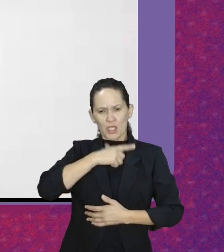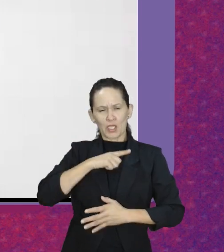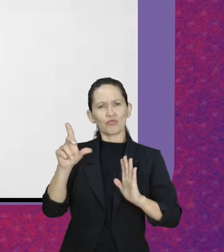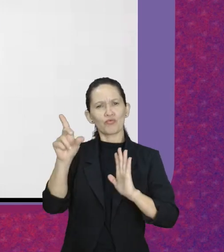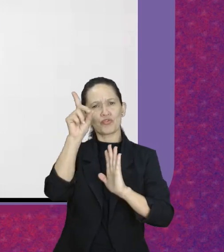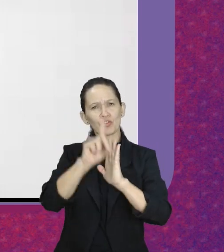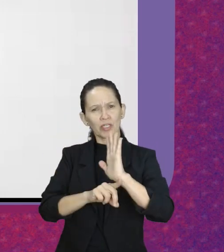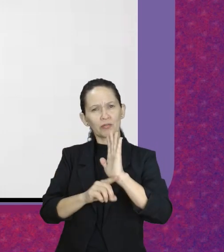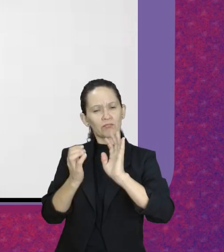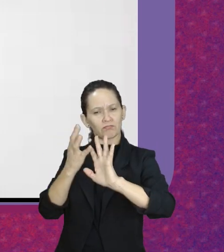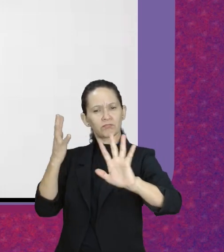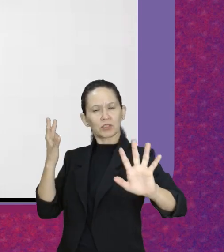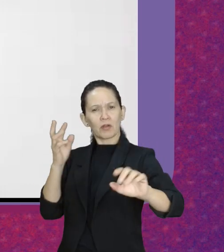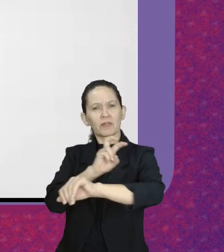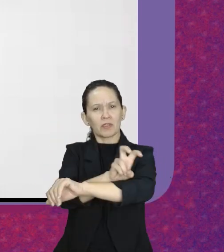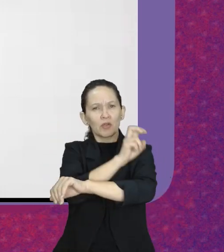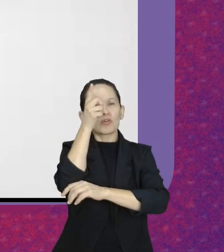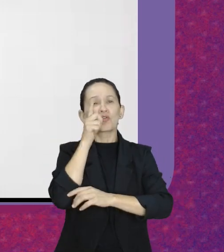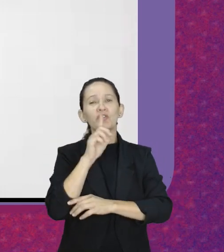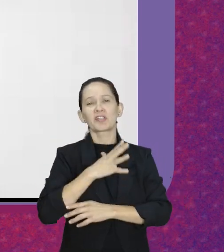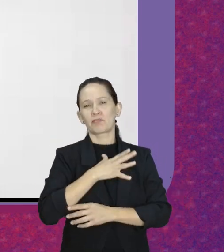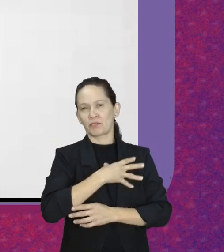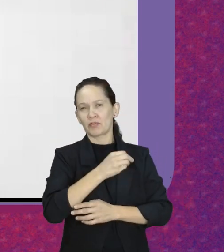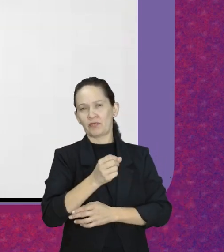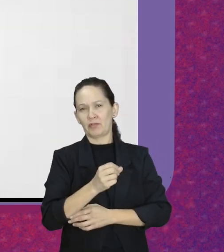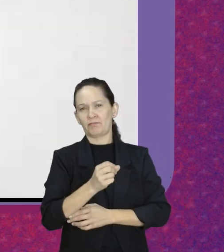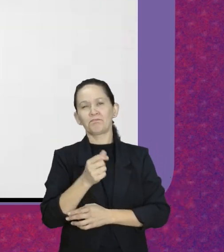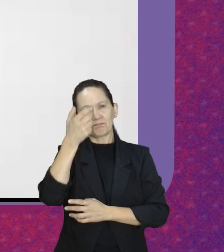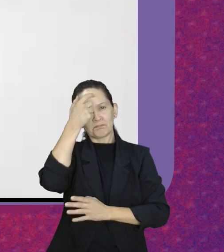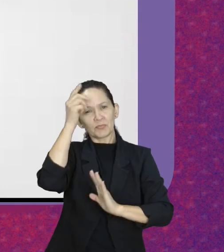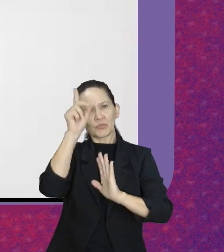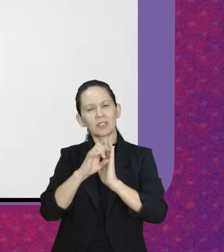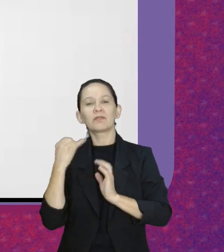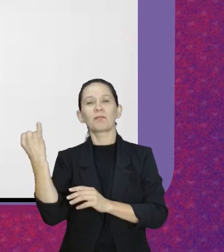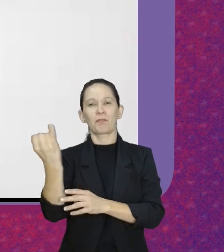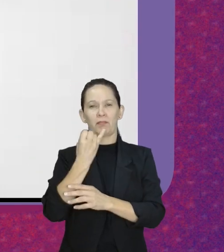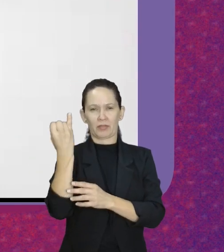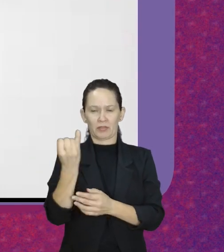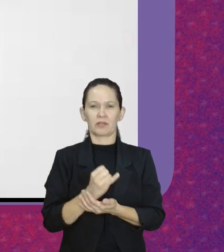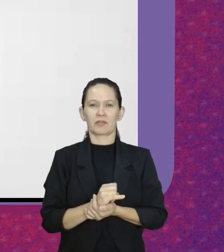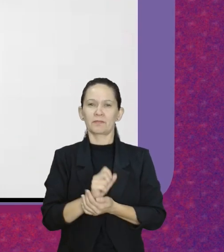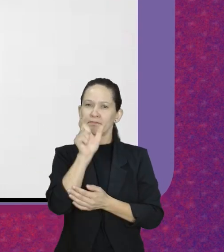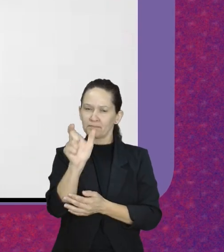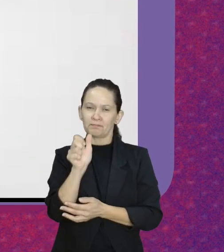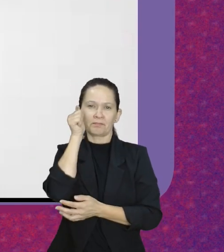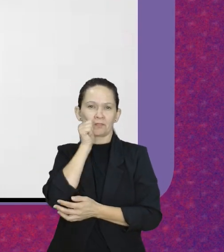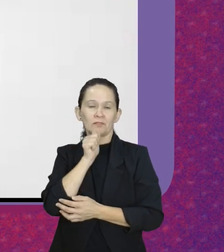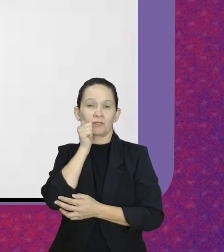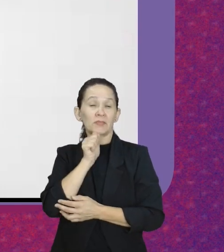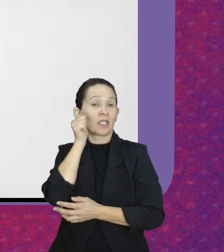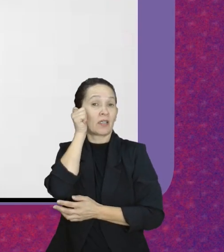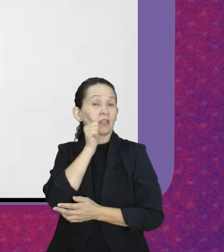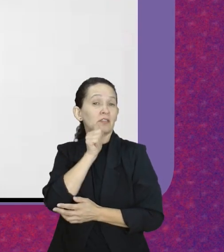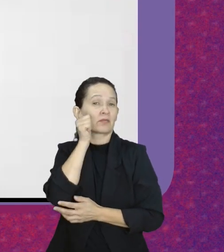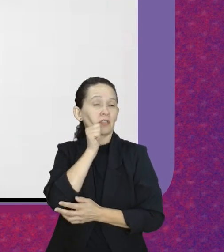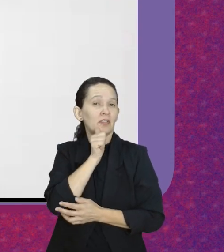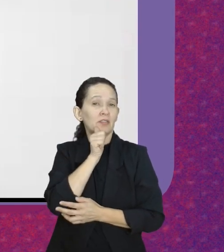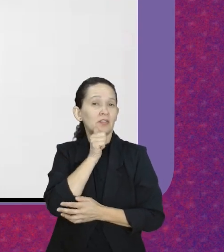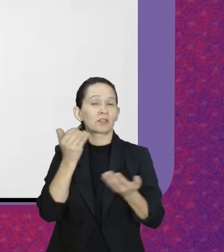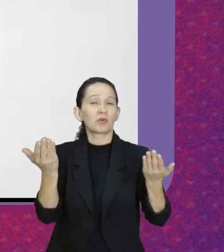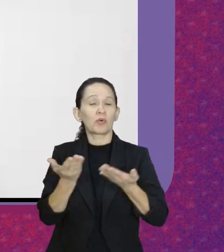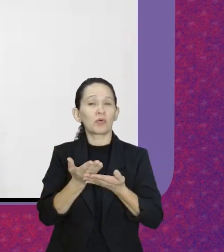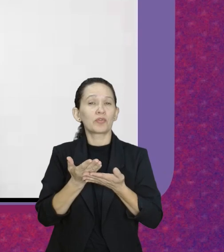ela estava na fila da creche, né? Então, isso é uma coisa muito importante para as mulheres, e as mulheres, hoje